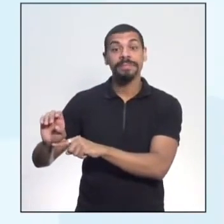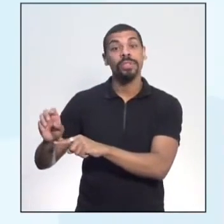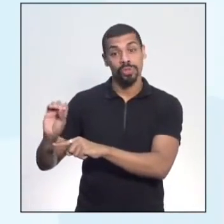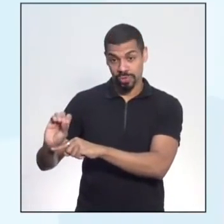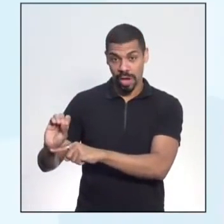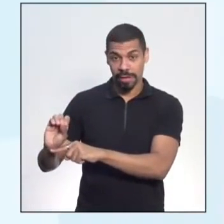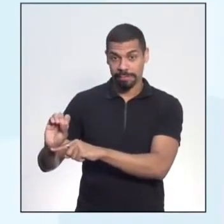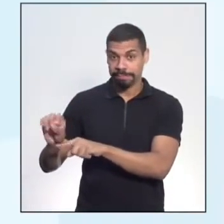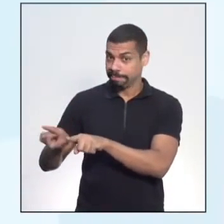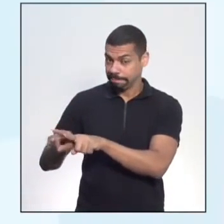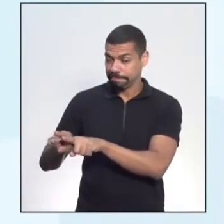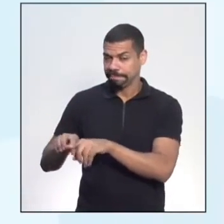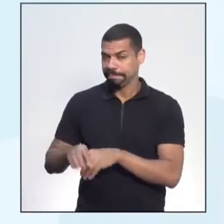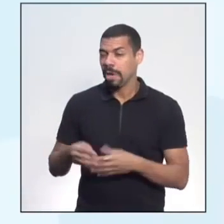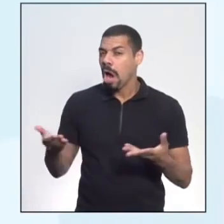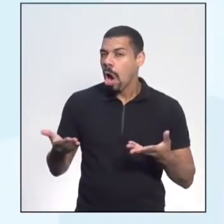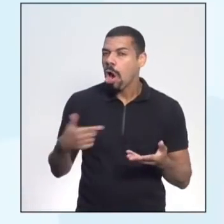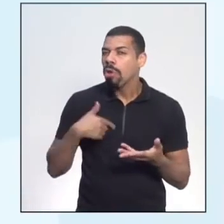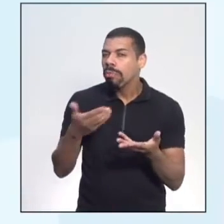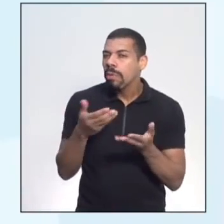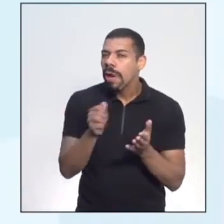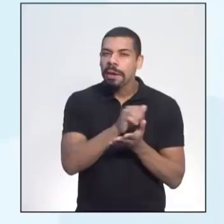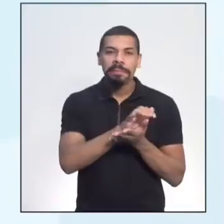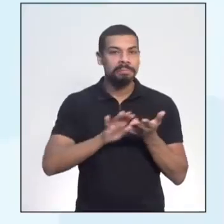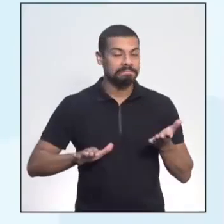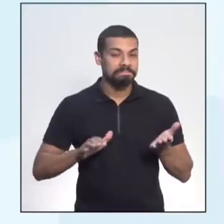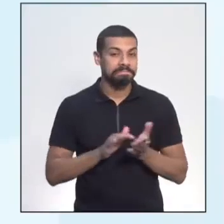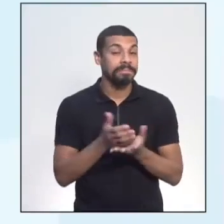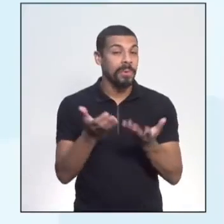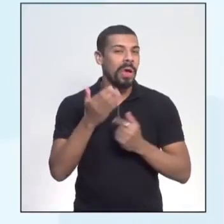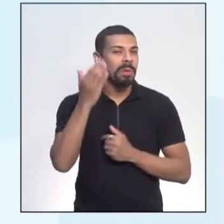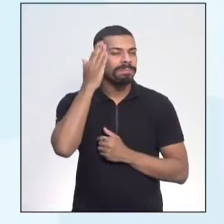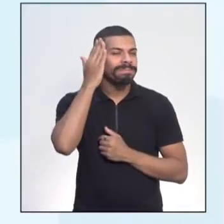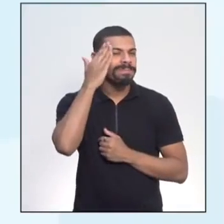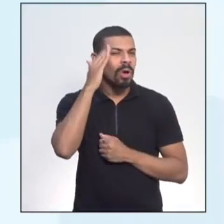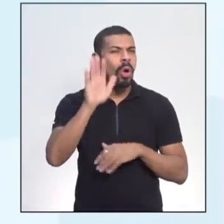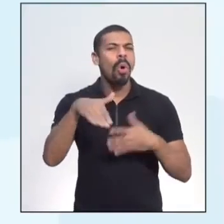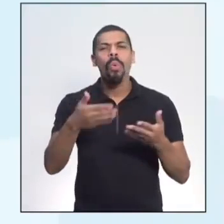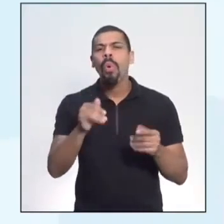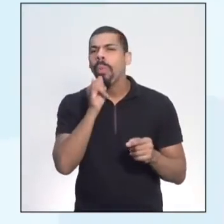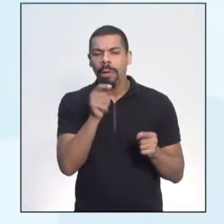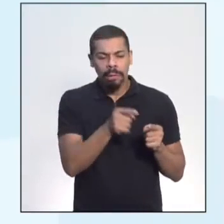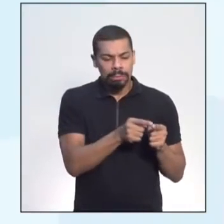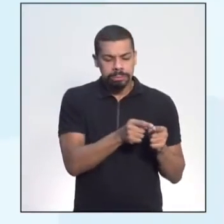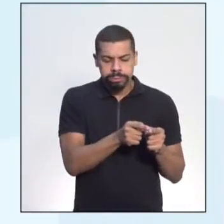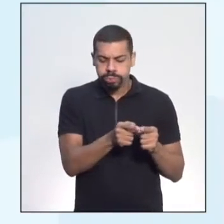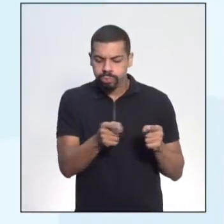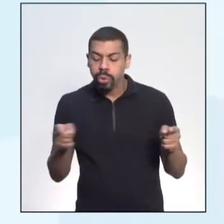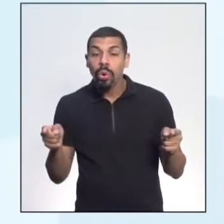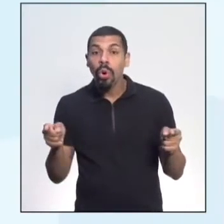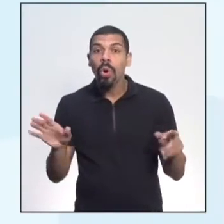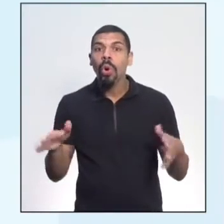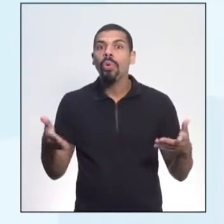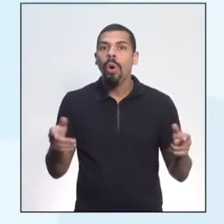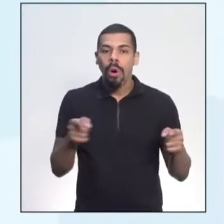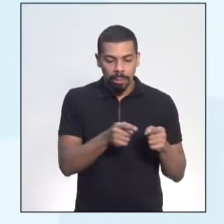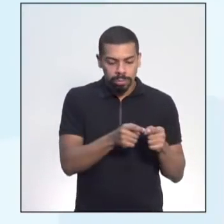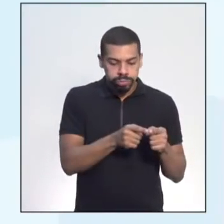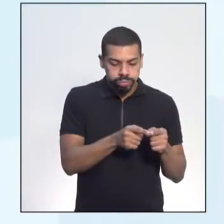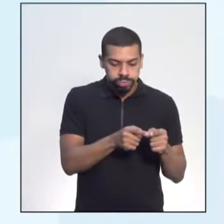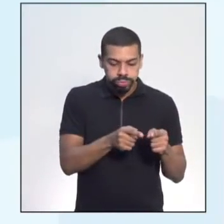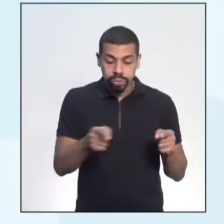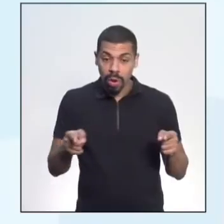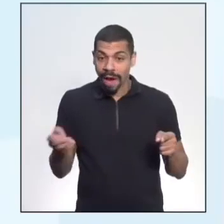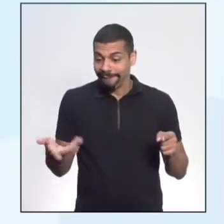0. Bom, o que eu quero neste exercício? Eu quero saber qual é o período que a velocidade